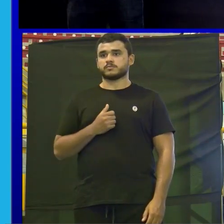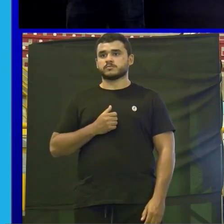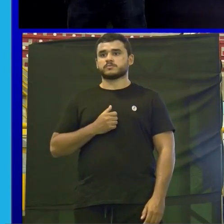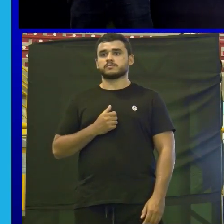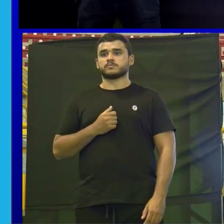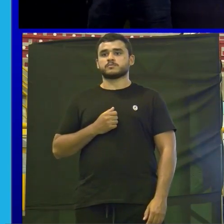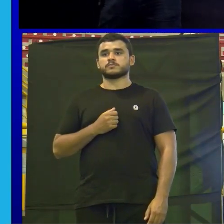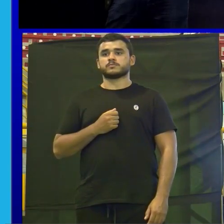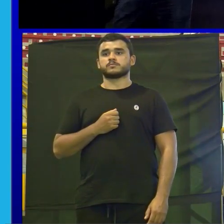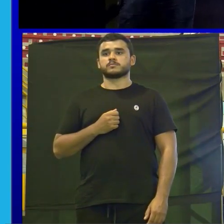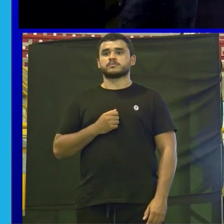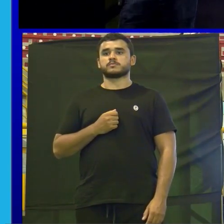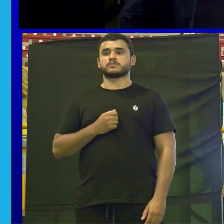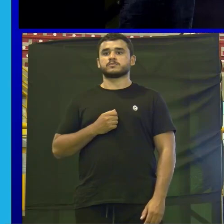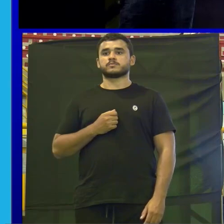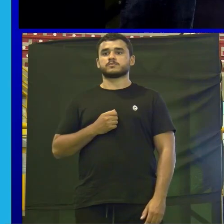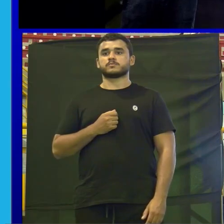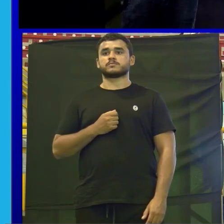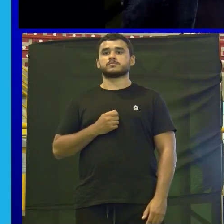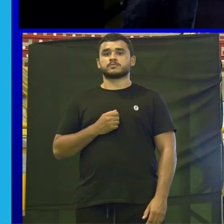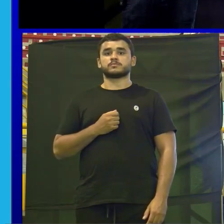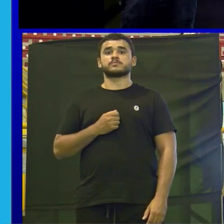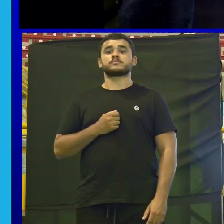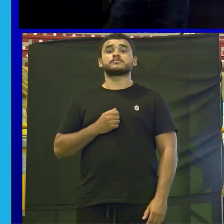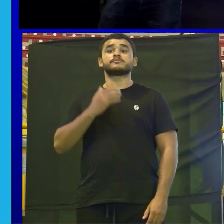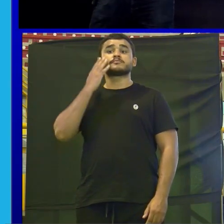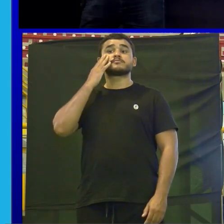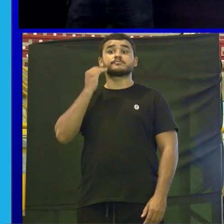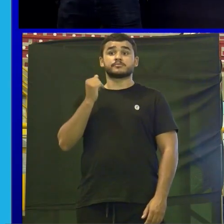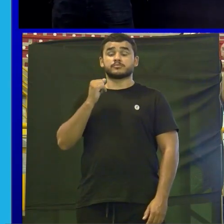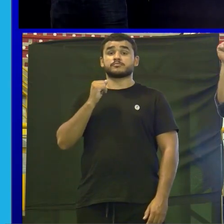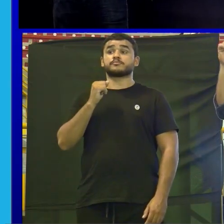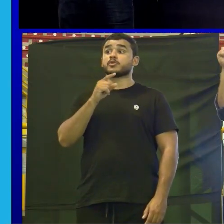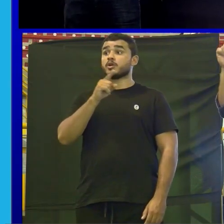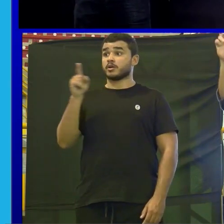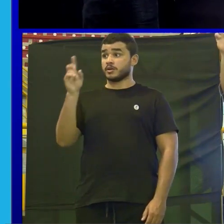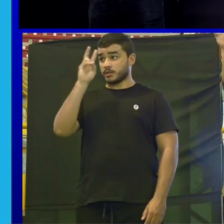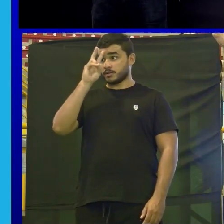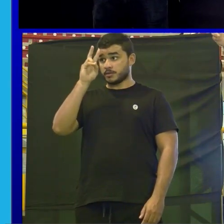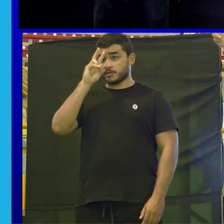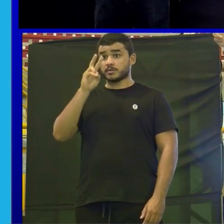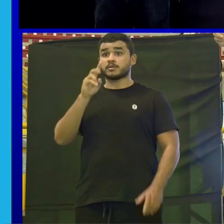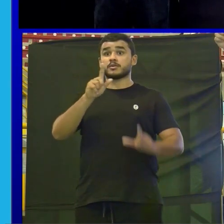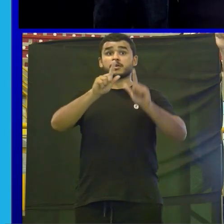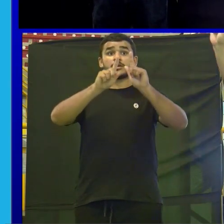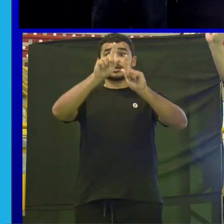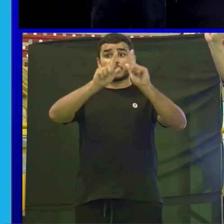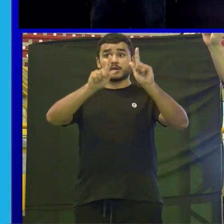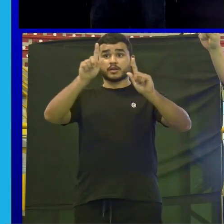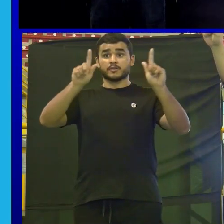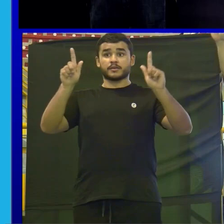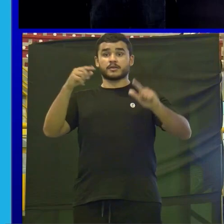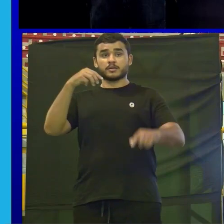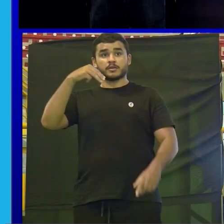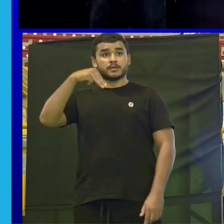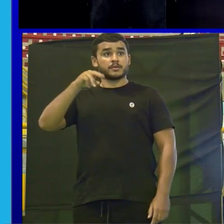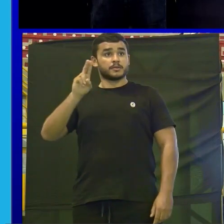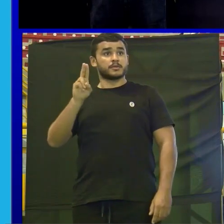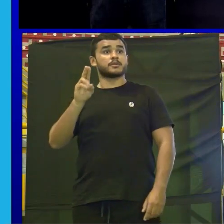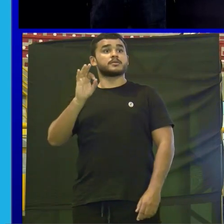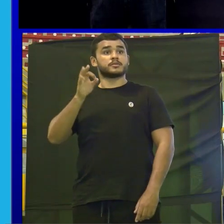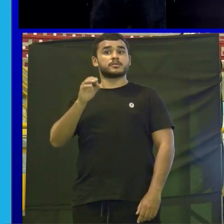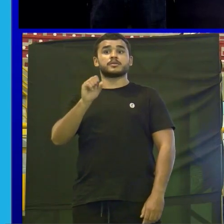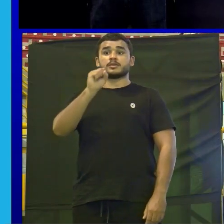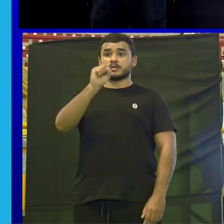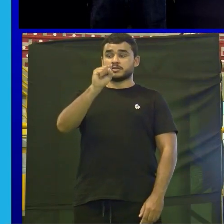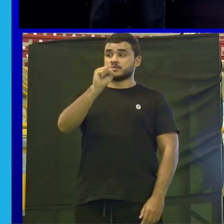posição em função do tempo, vocês lembram? M1, S igual a S0